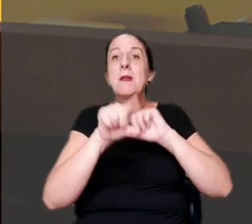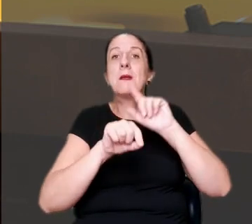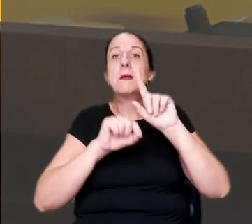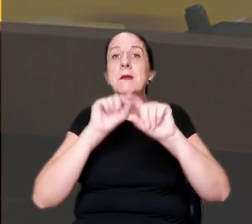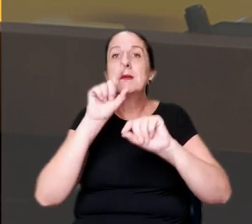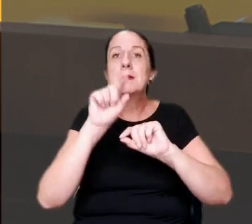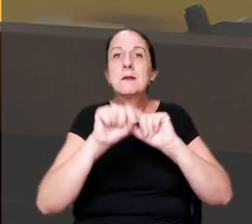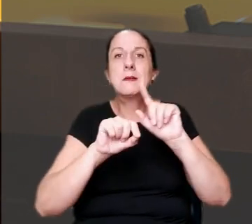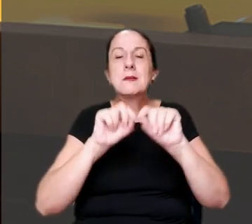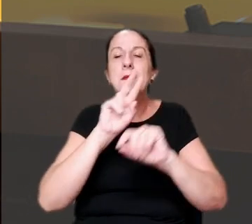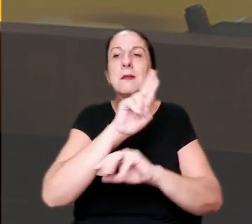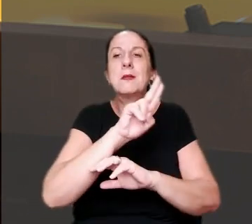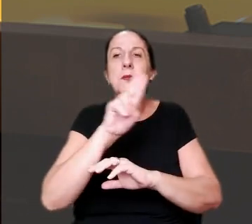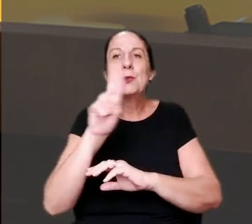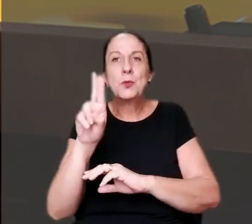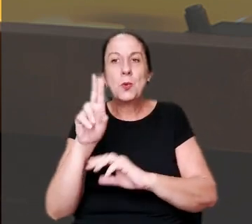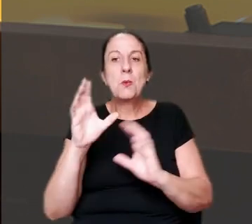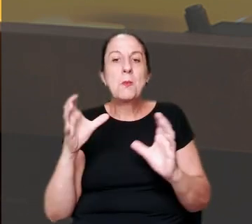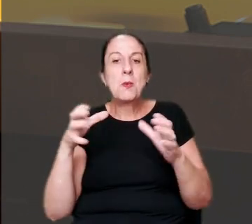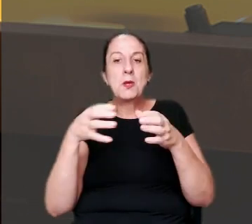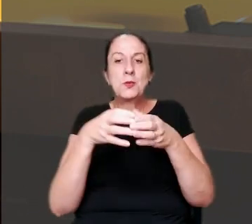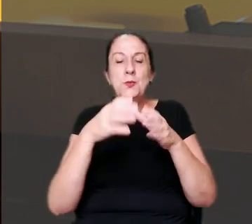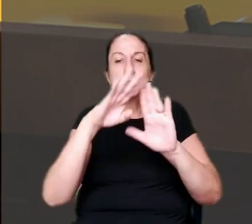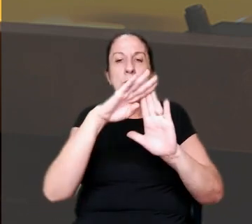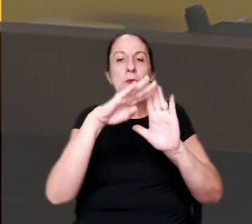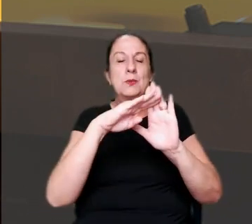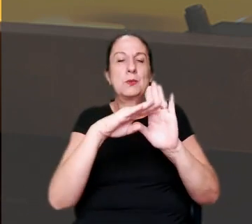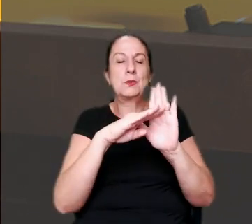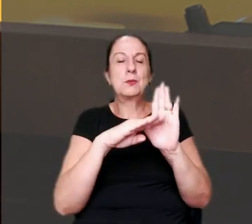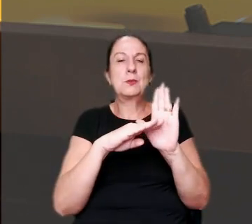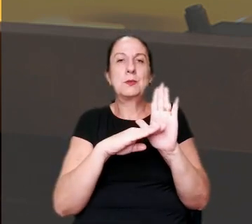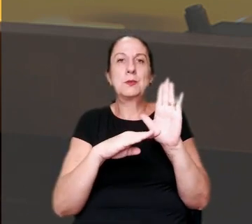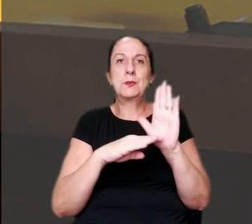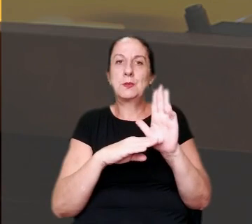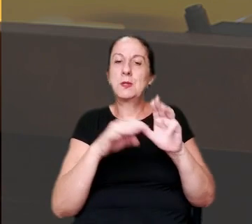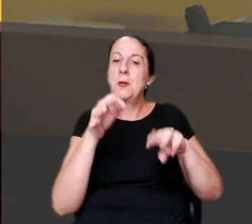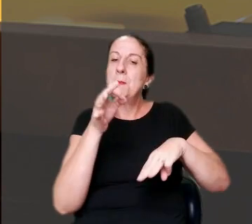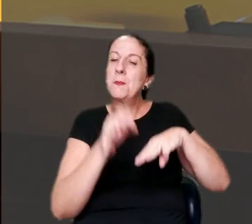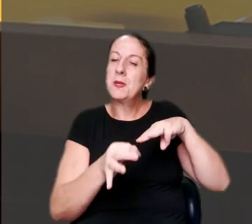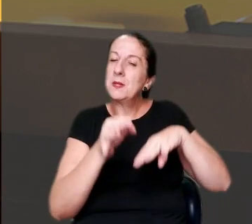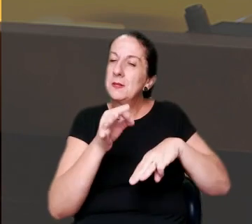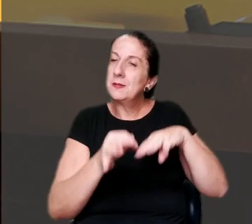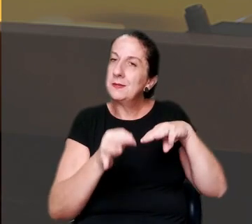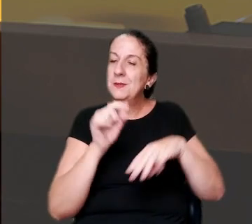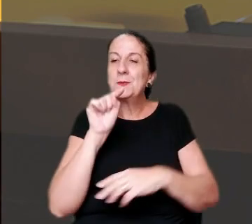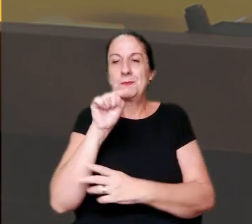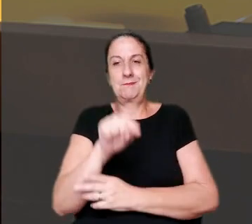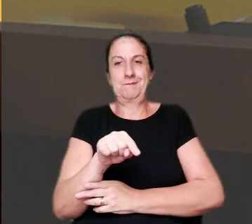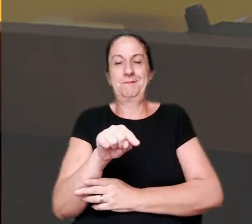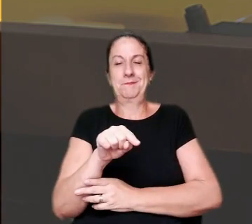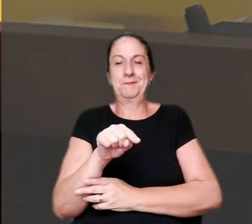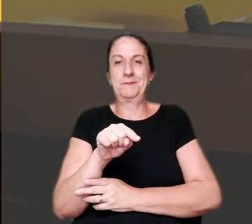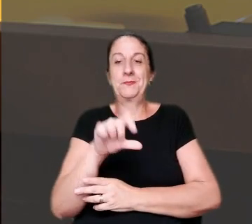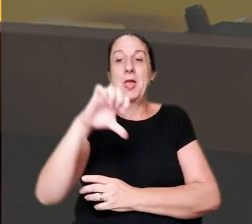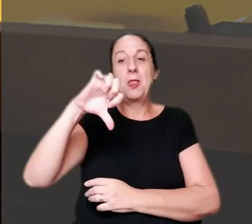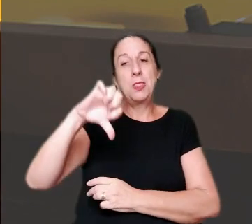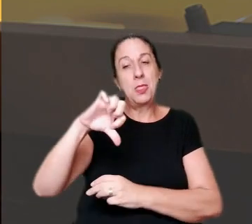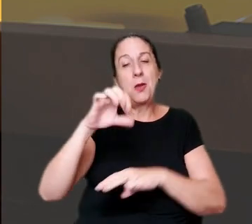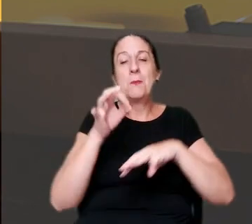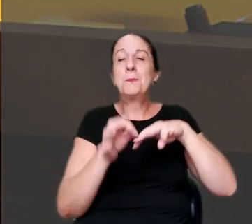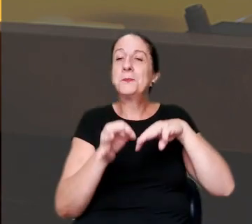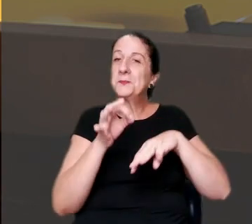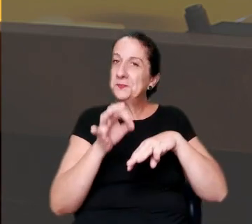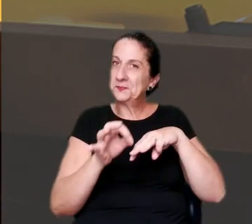para escolher um nome para integrar a lista de ministros que ia ser indicado.